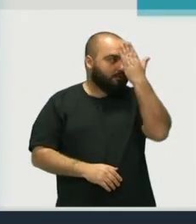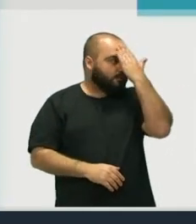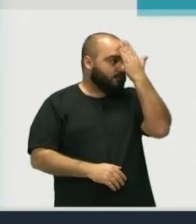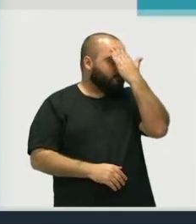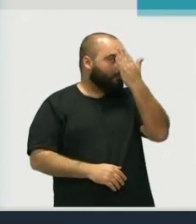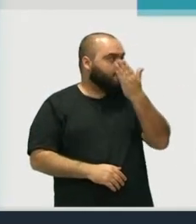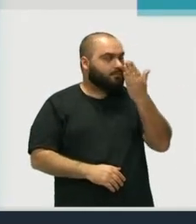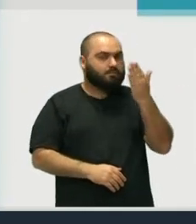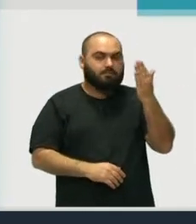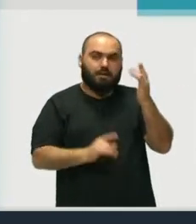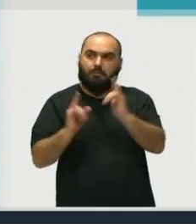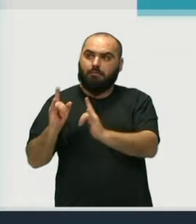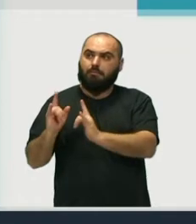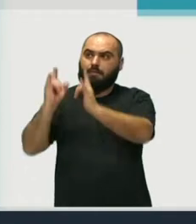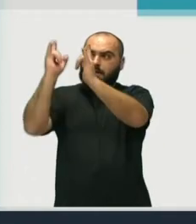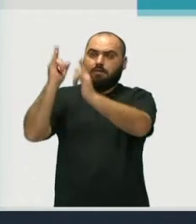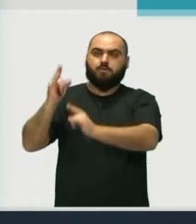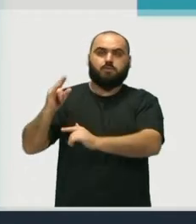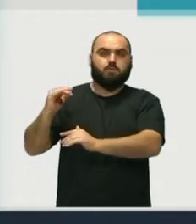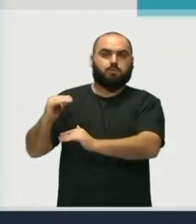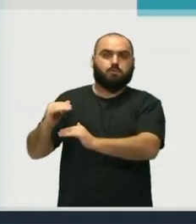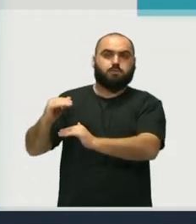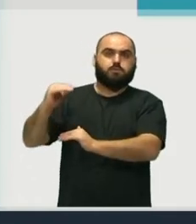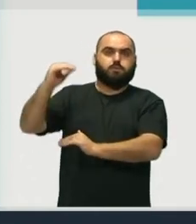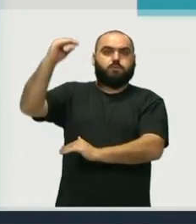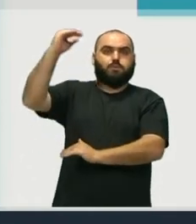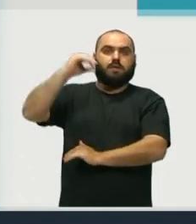um edifício grande, ele tem